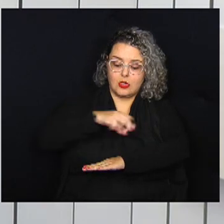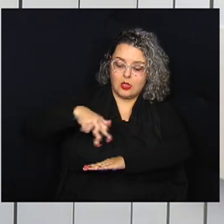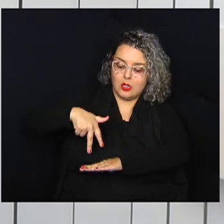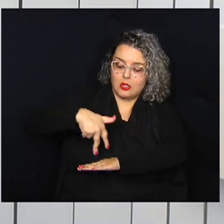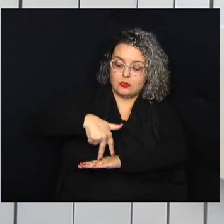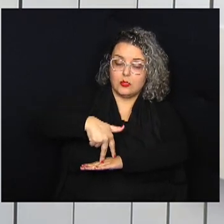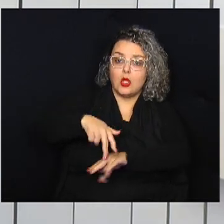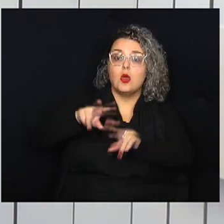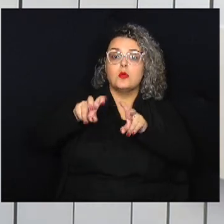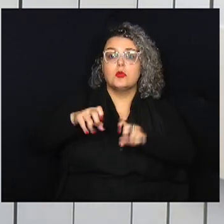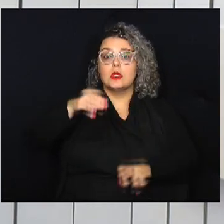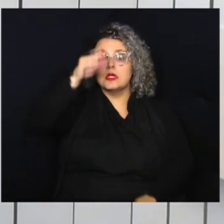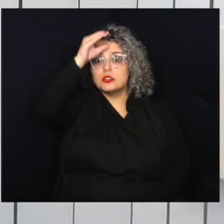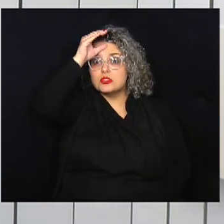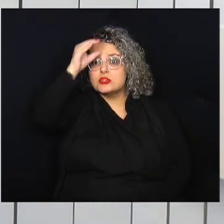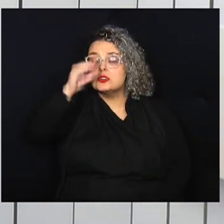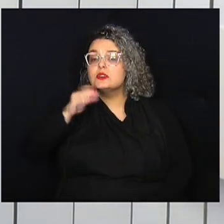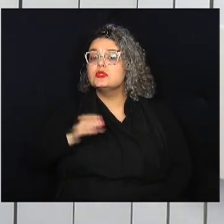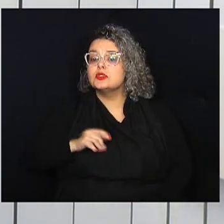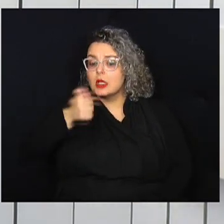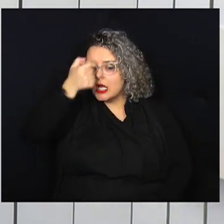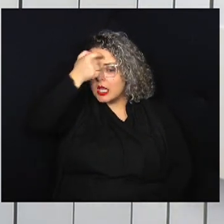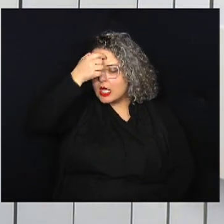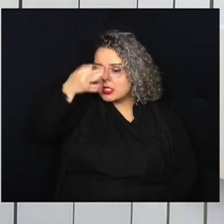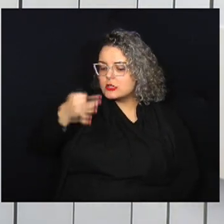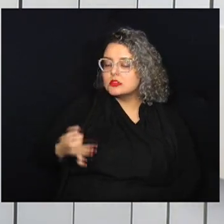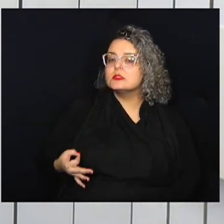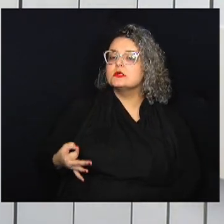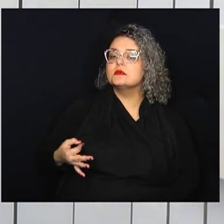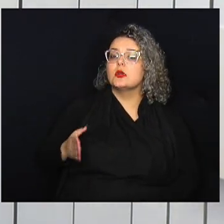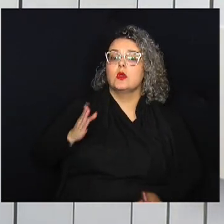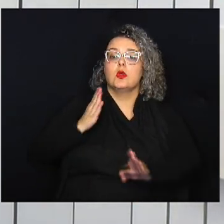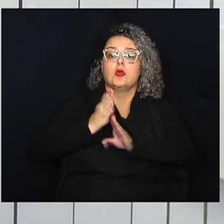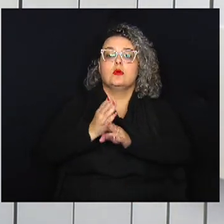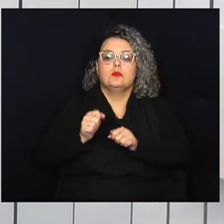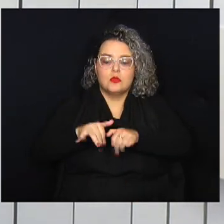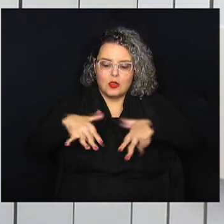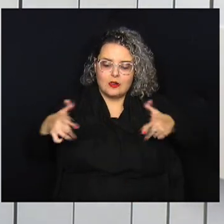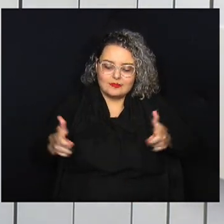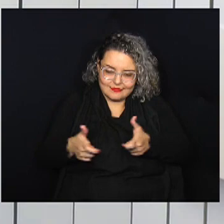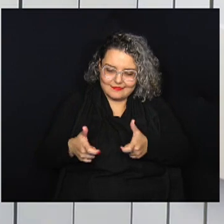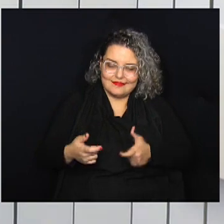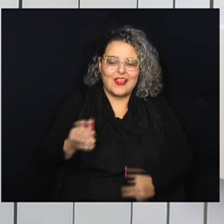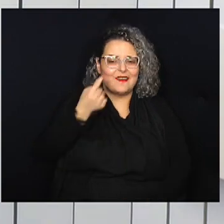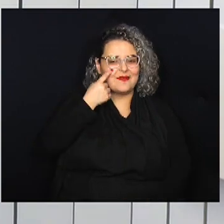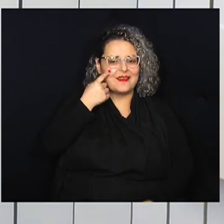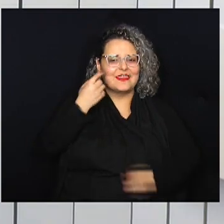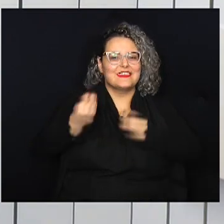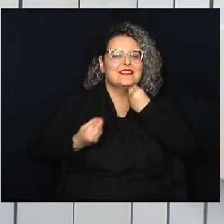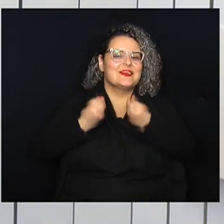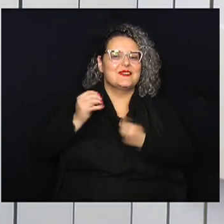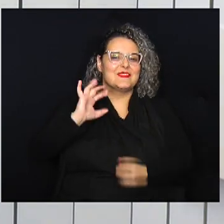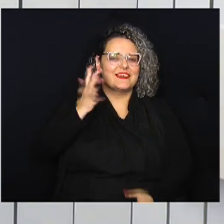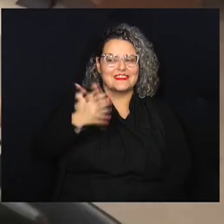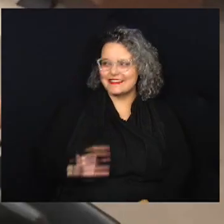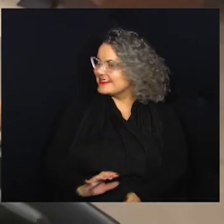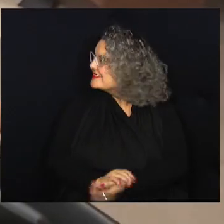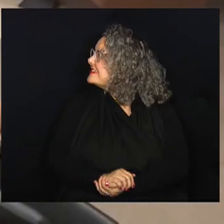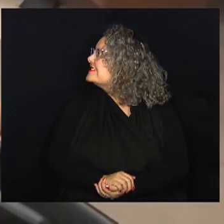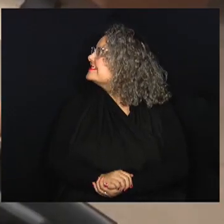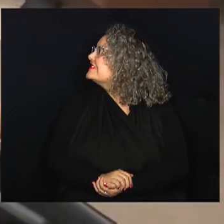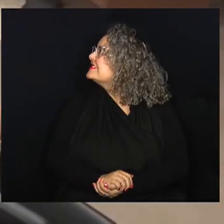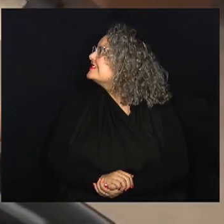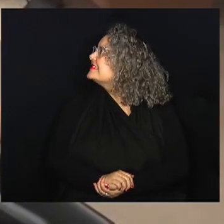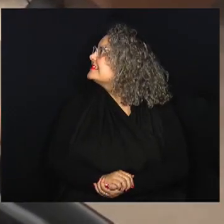tema cidadania. O encontro foi realizado no plenarinho, então confira na reportagem como foi.